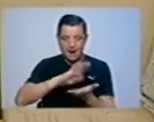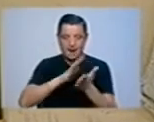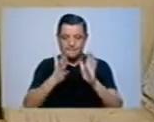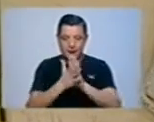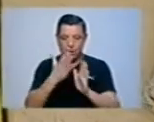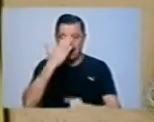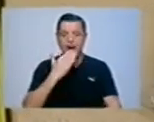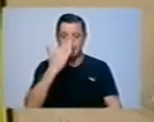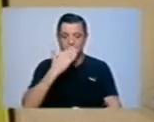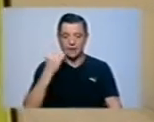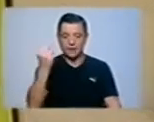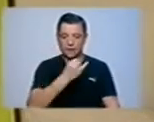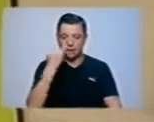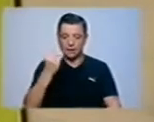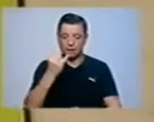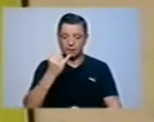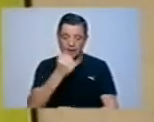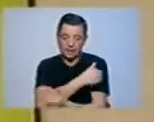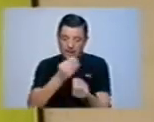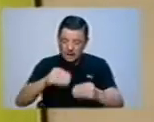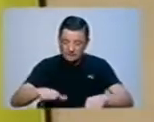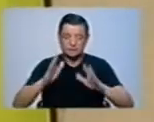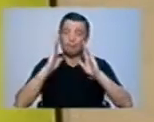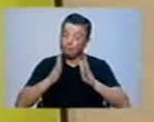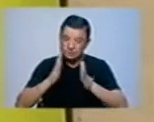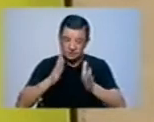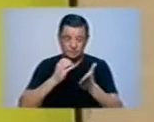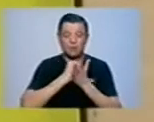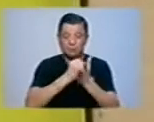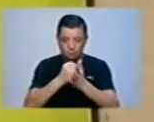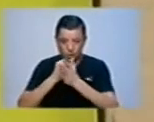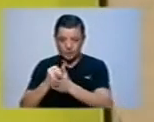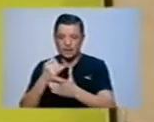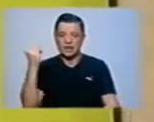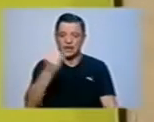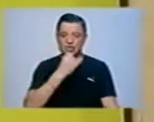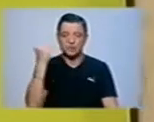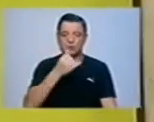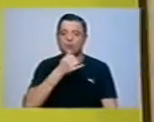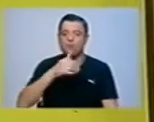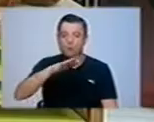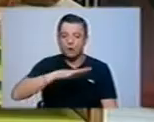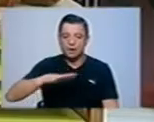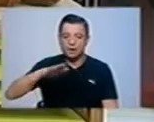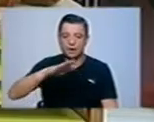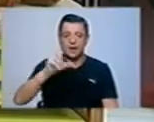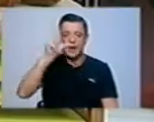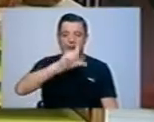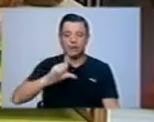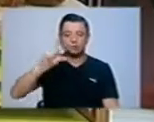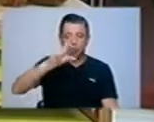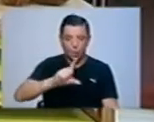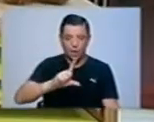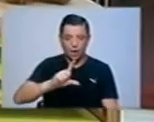uma instituição com meninos que precisam muito, muito, muito. E então, onde é essa instituição? A instituição fica em Lisboa, sede em